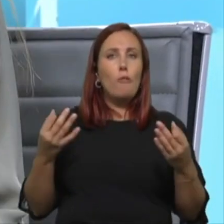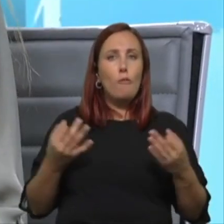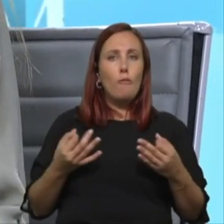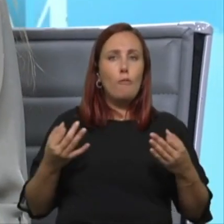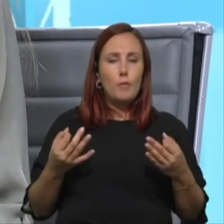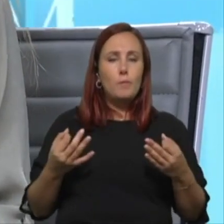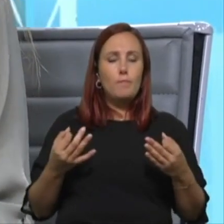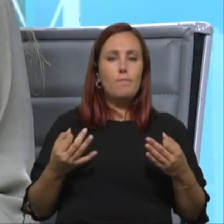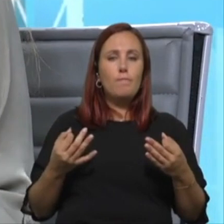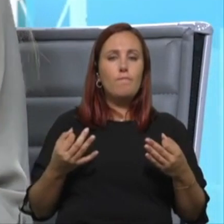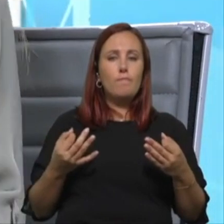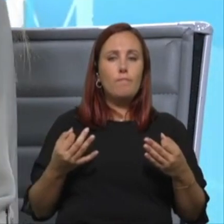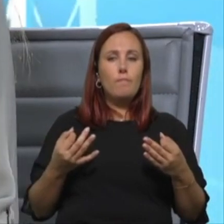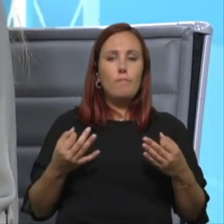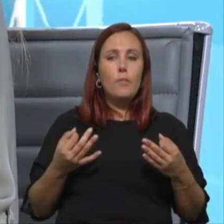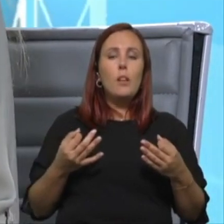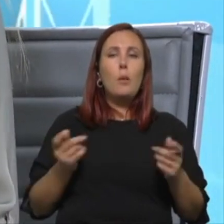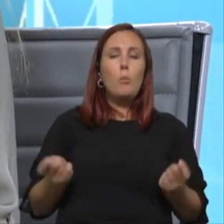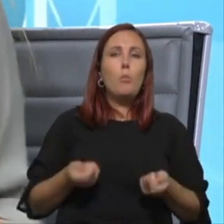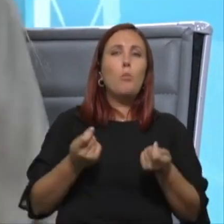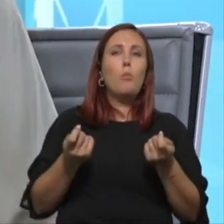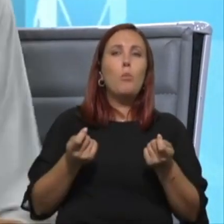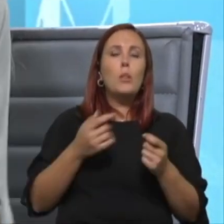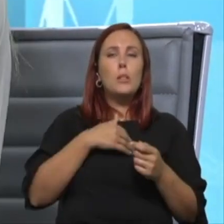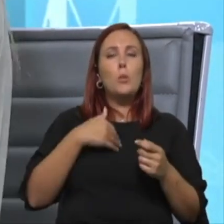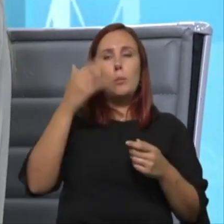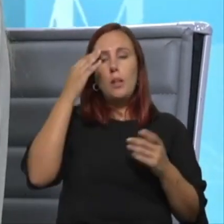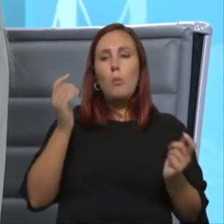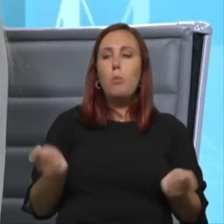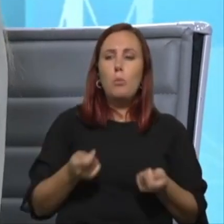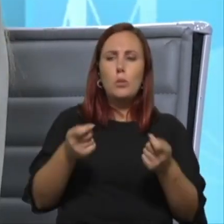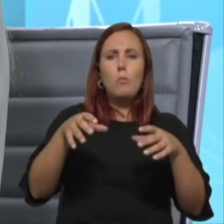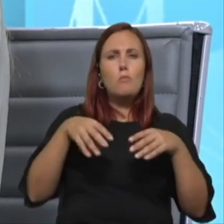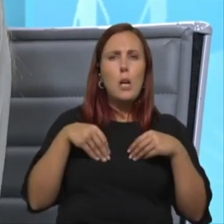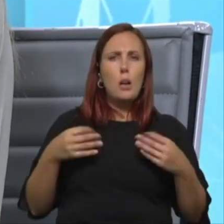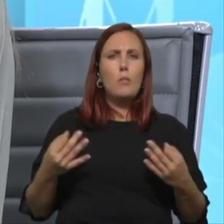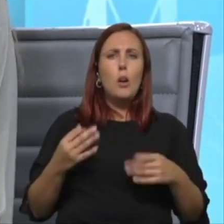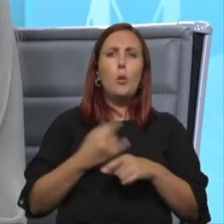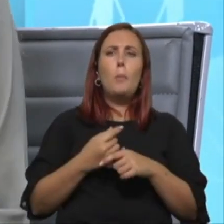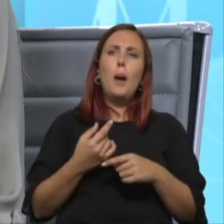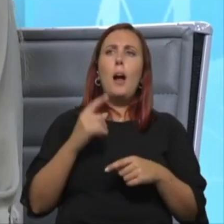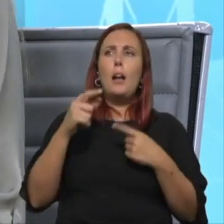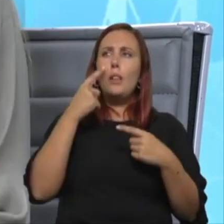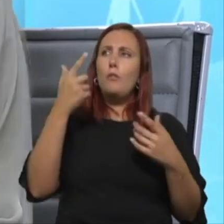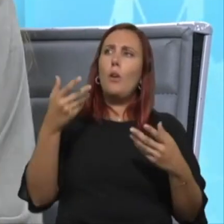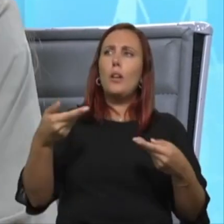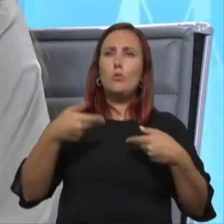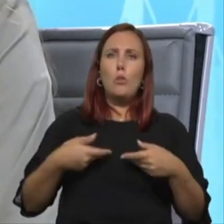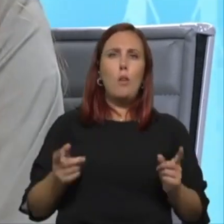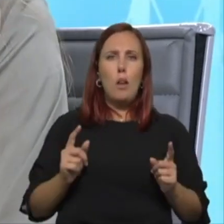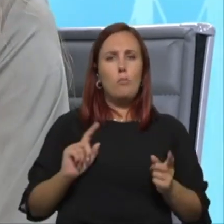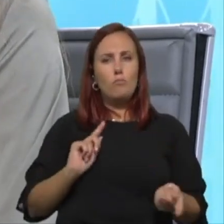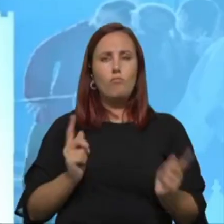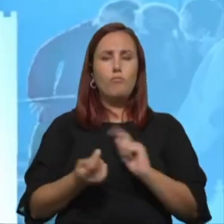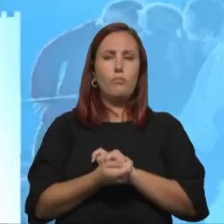seu cargo a promoção da saúde mental. Não se pode esperar que venha algo de fora para nos dar isto. E os jovens podem ter aqui